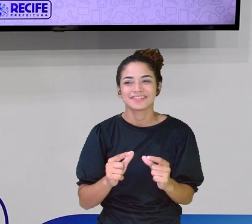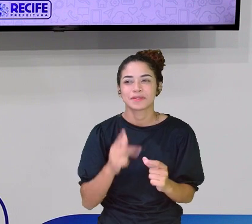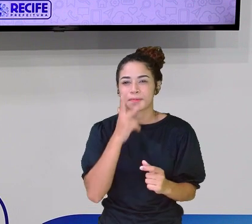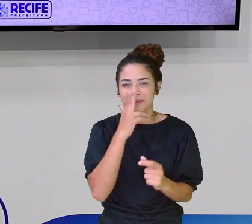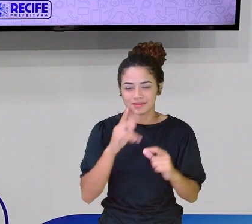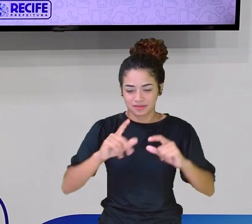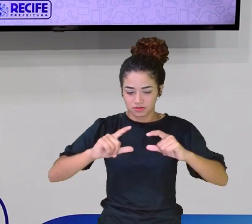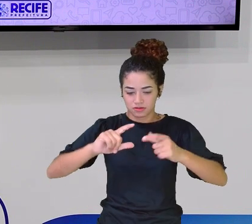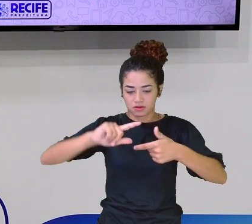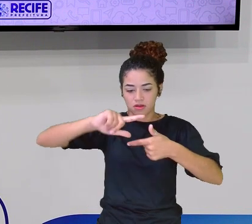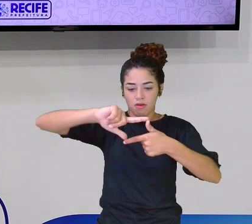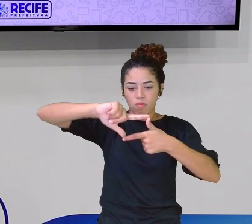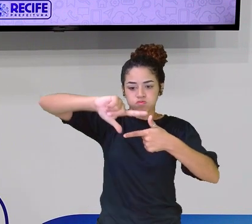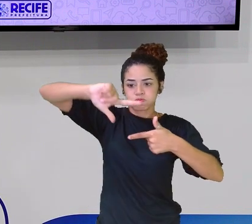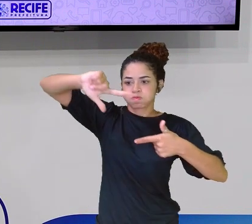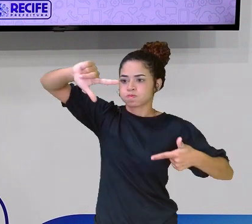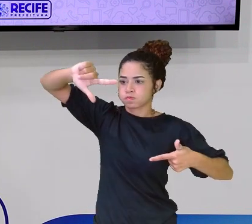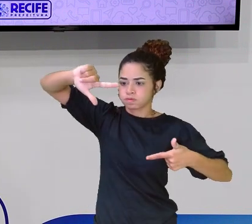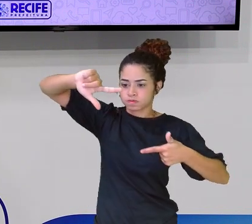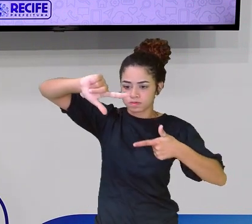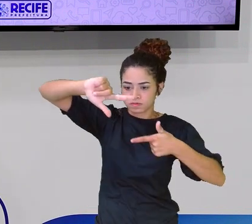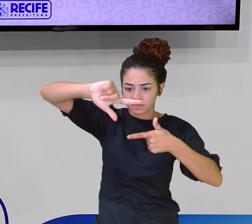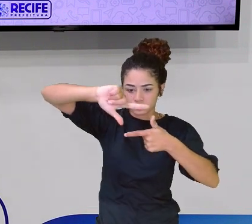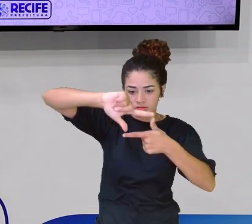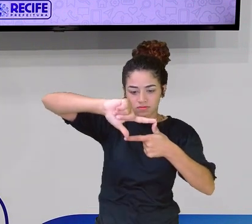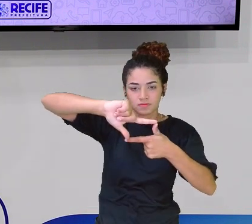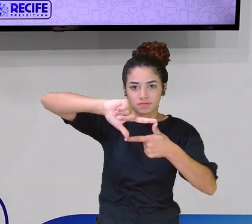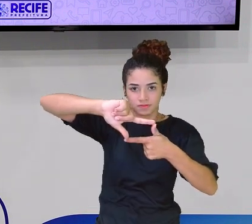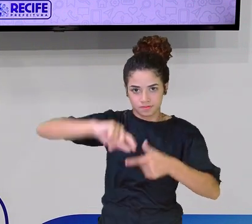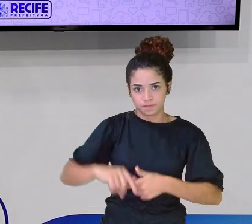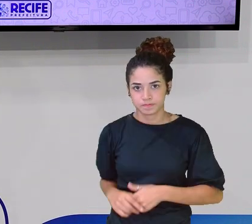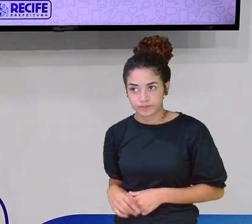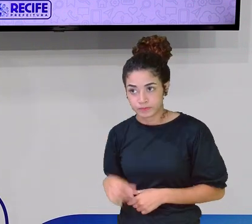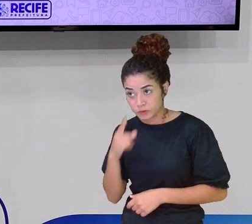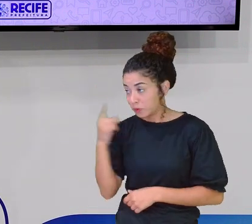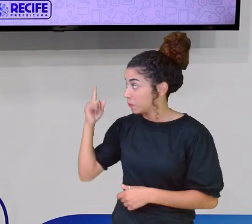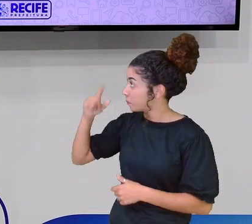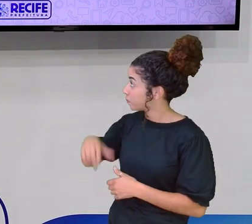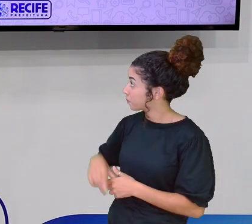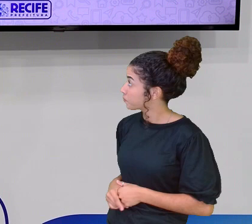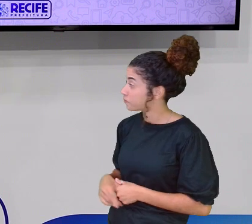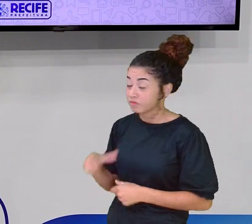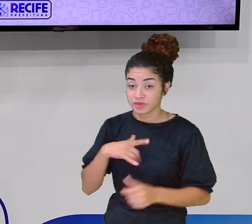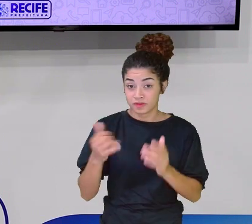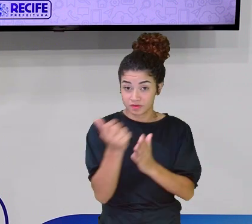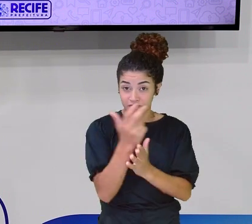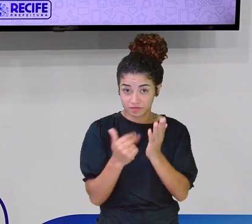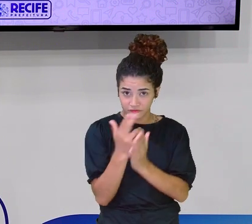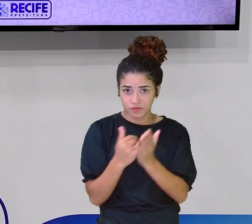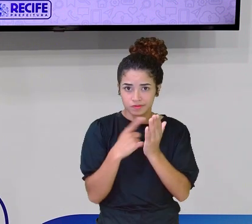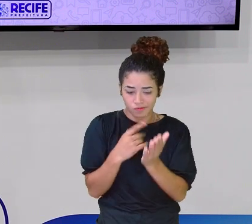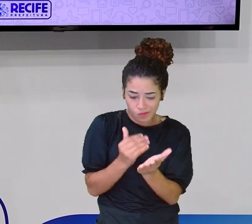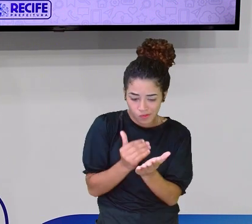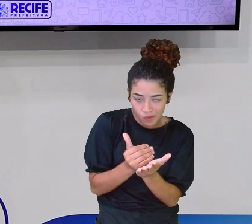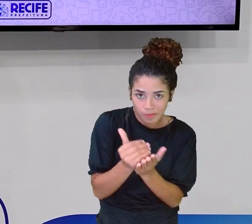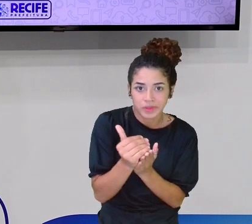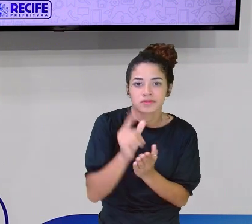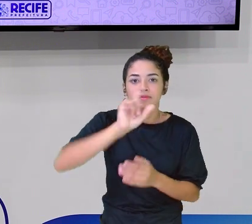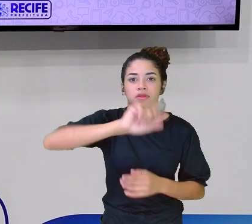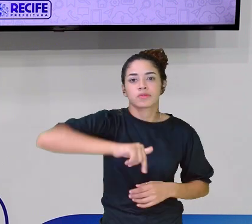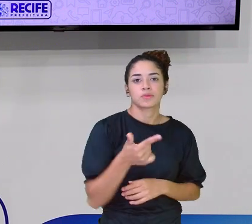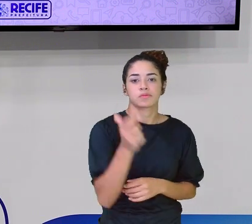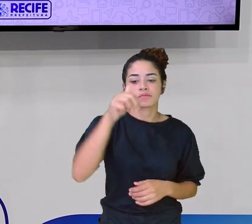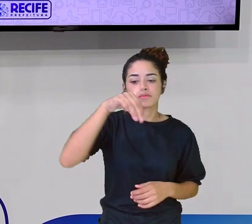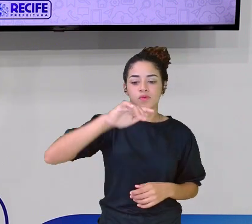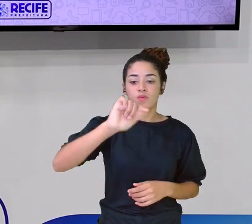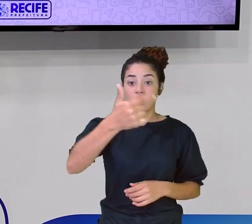reduzi ela de tamanho. Olha aqui, a minha figura que tinha inicialmente 2 metros quadrados